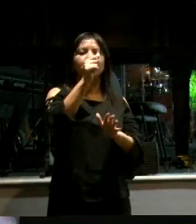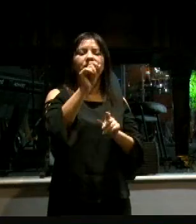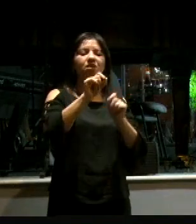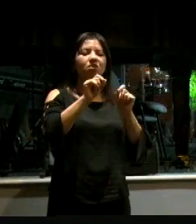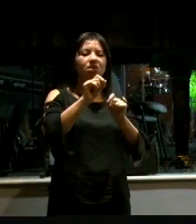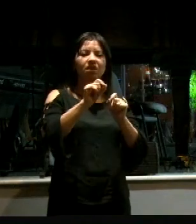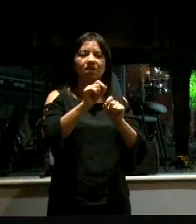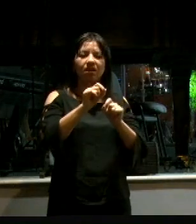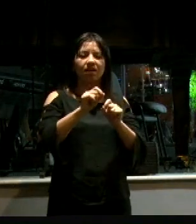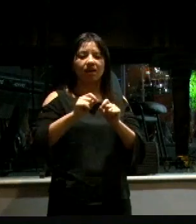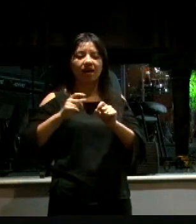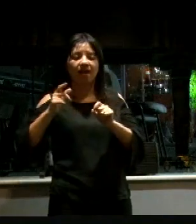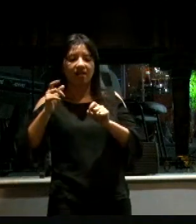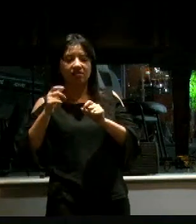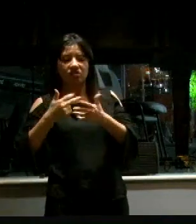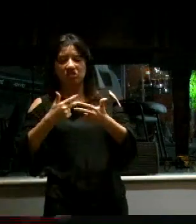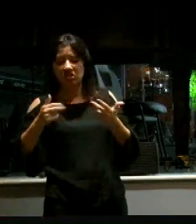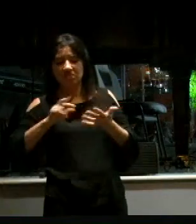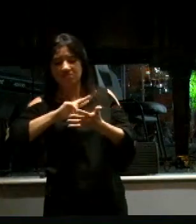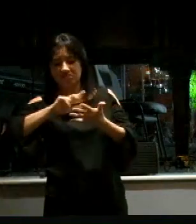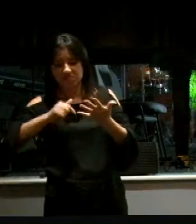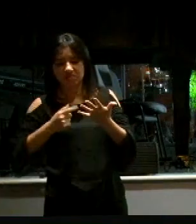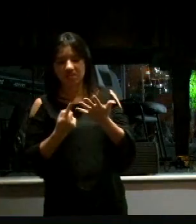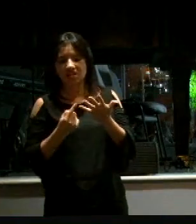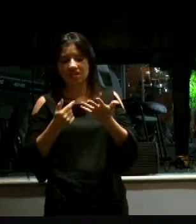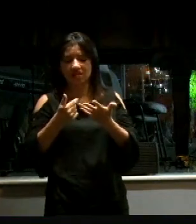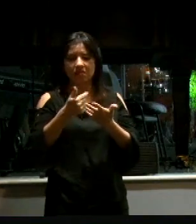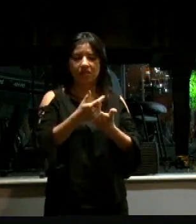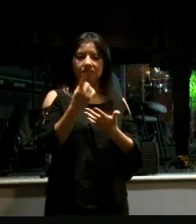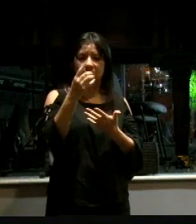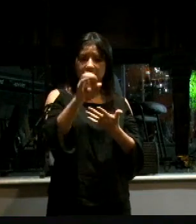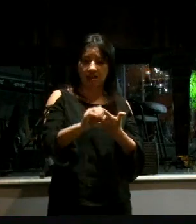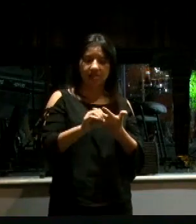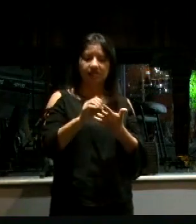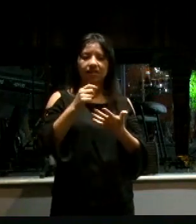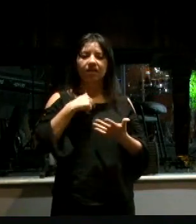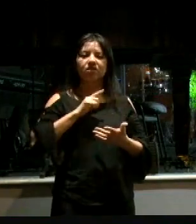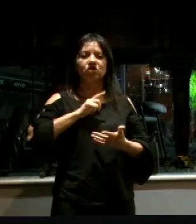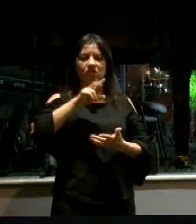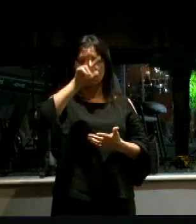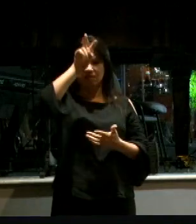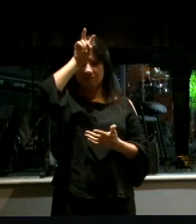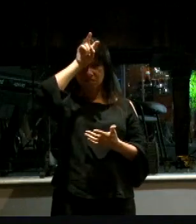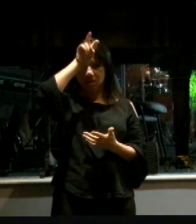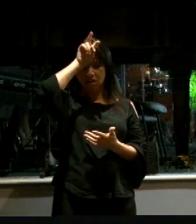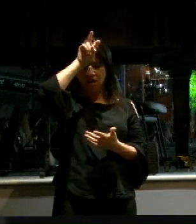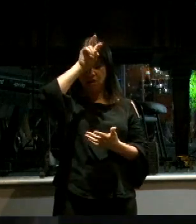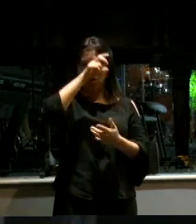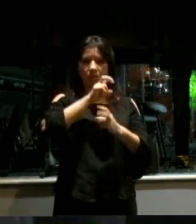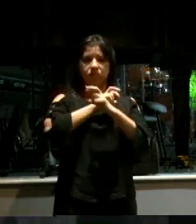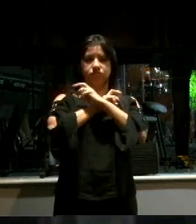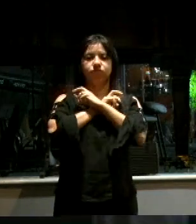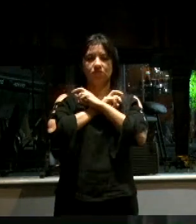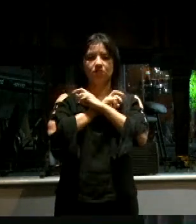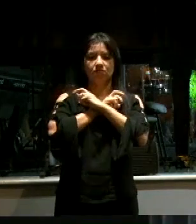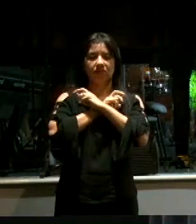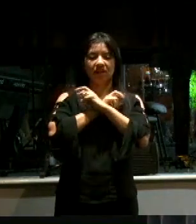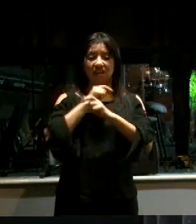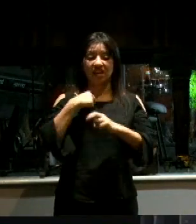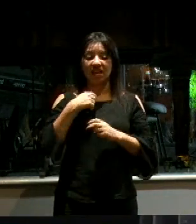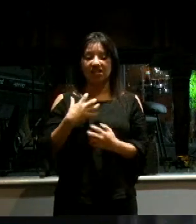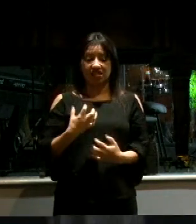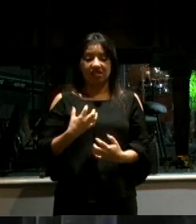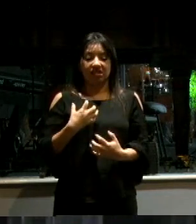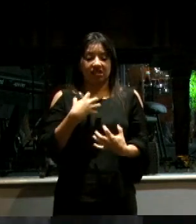faraó. O faraó era o Horus vivo, o filho de Ra. Por isso que ele ficava tão